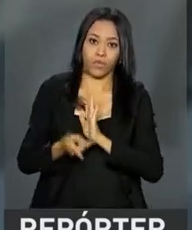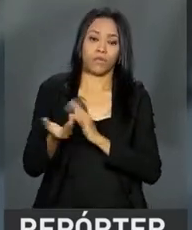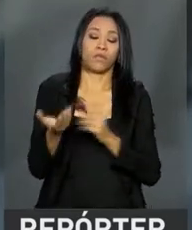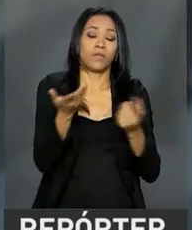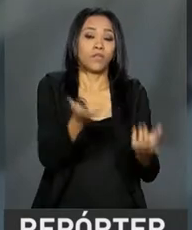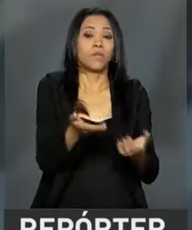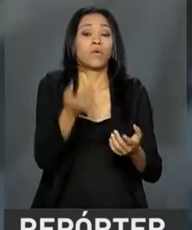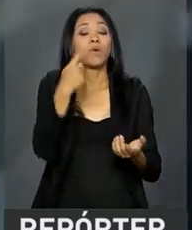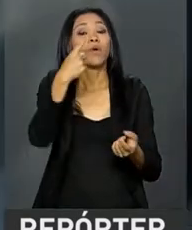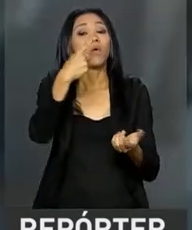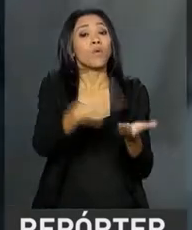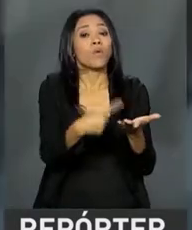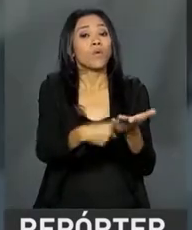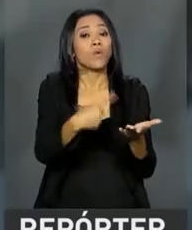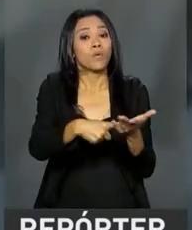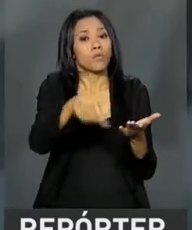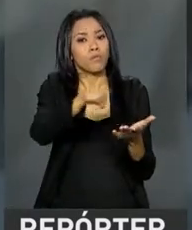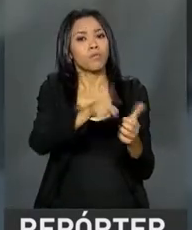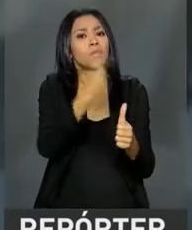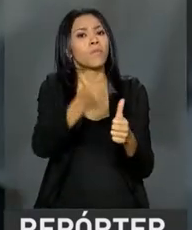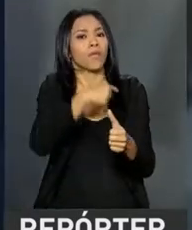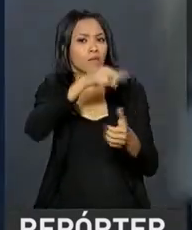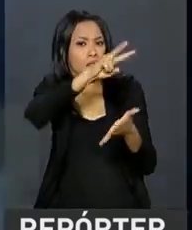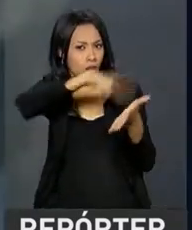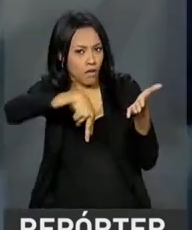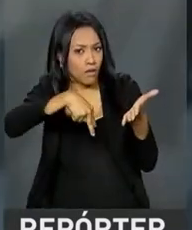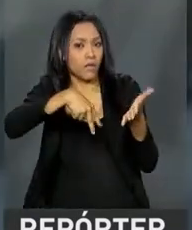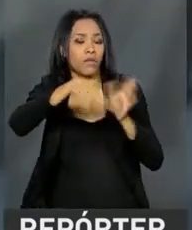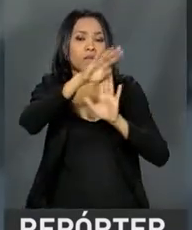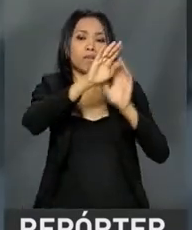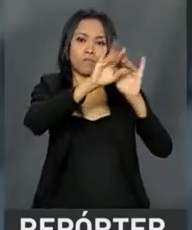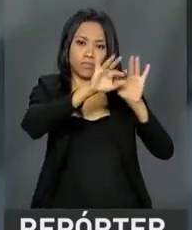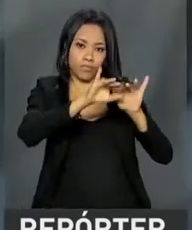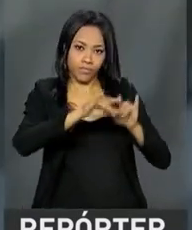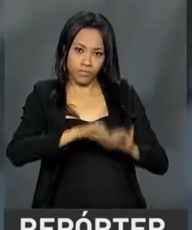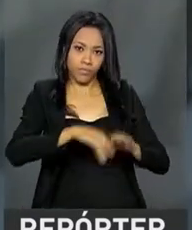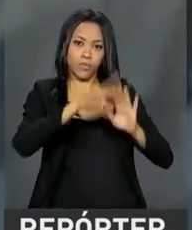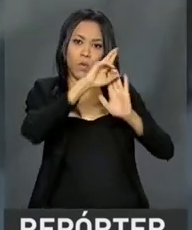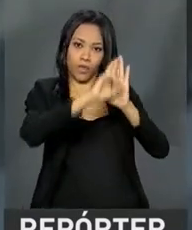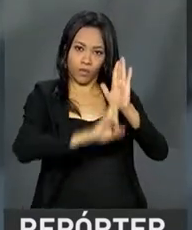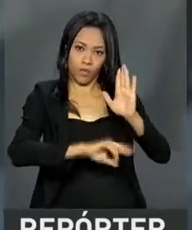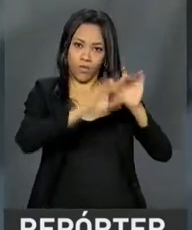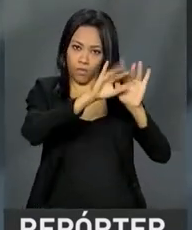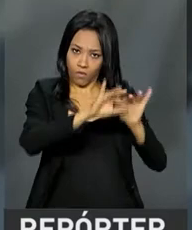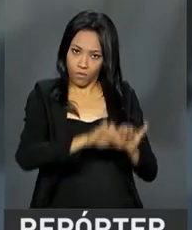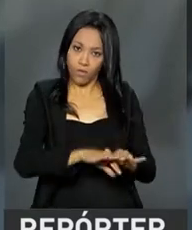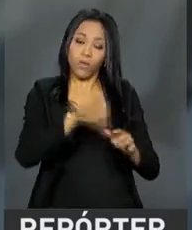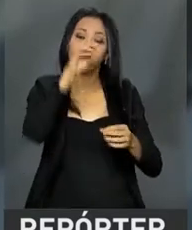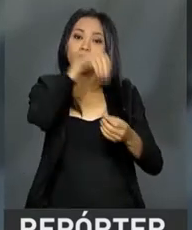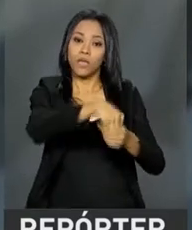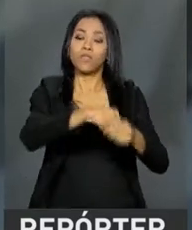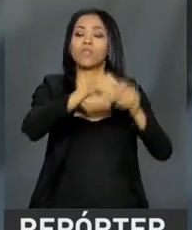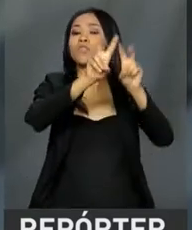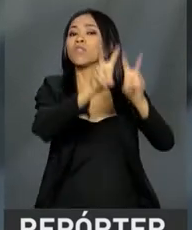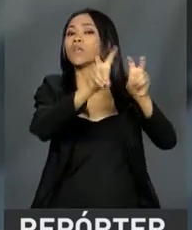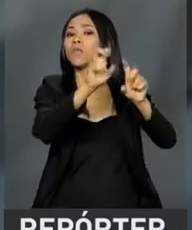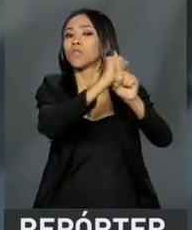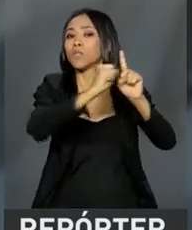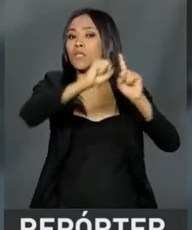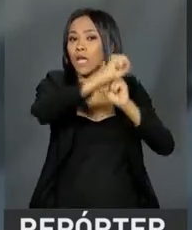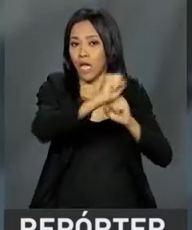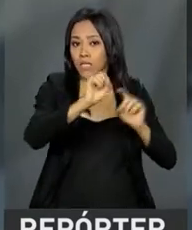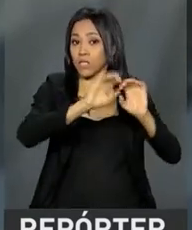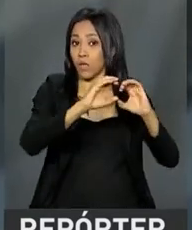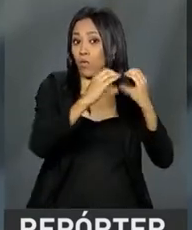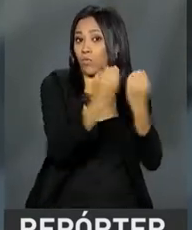na comissão onde deve ser feito a leitura deve ser feita a leitura desse relatório na comissão de assuntos sociais também deve ser feita a votação